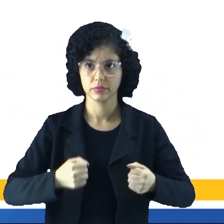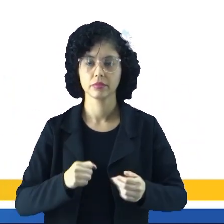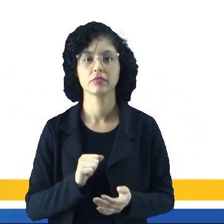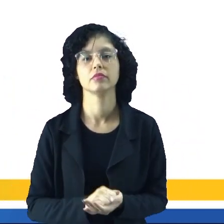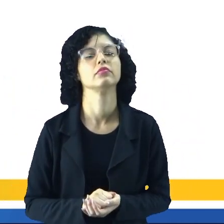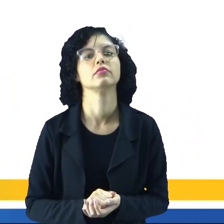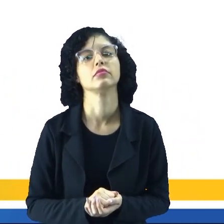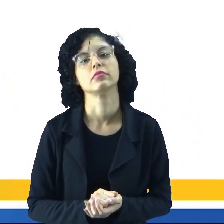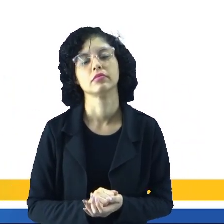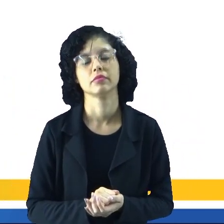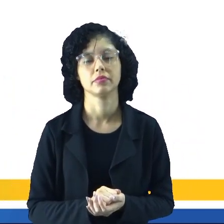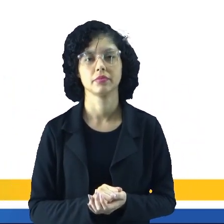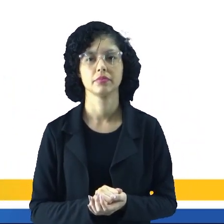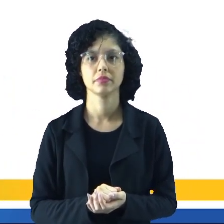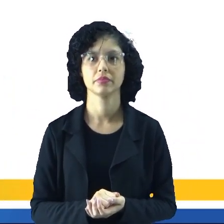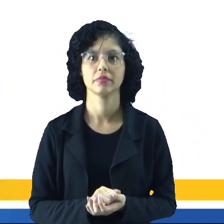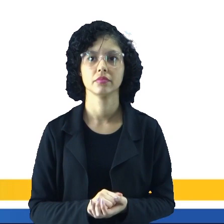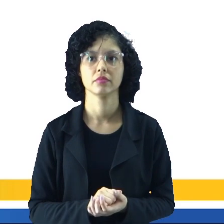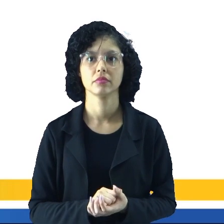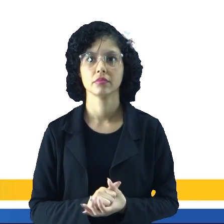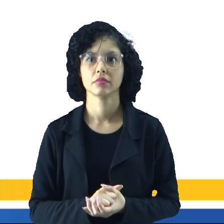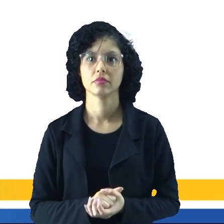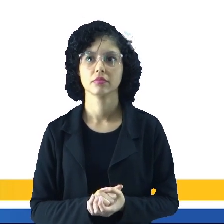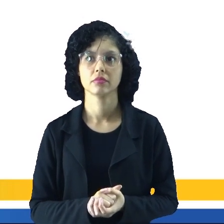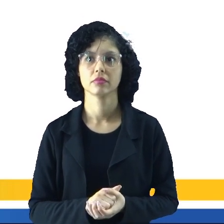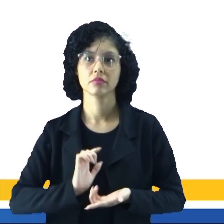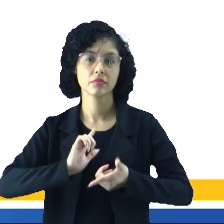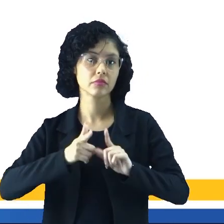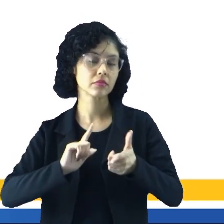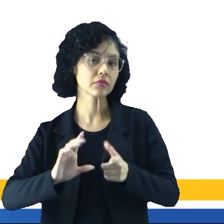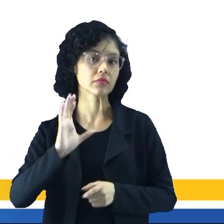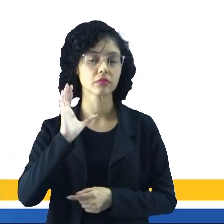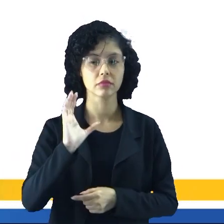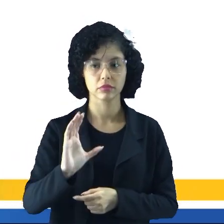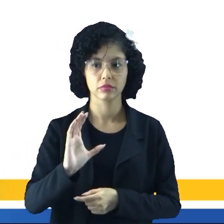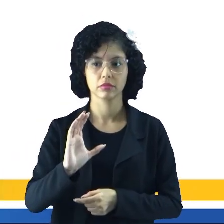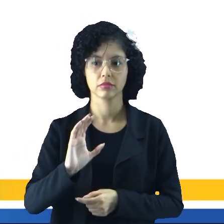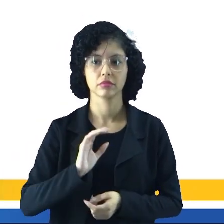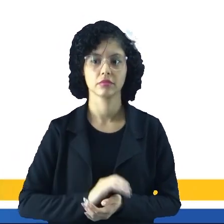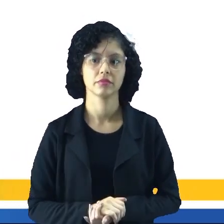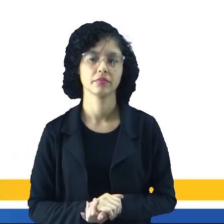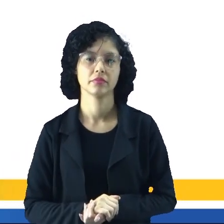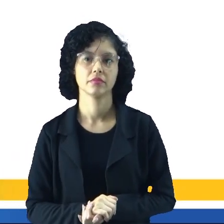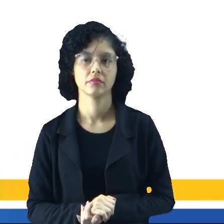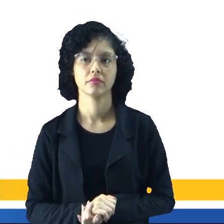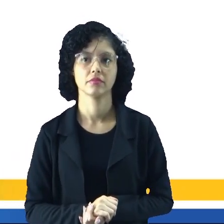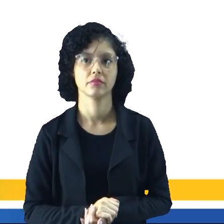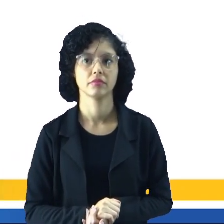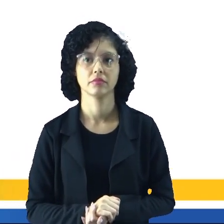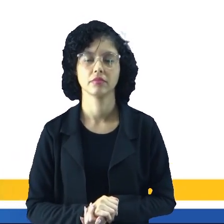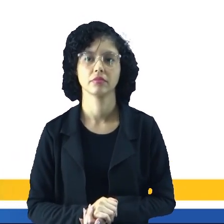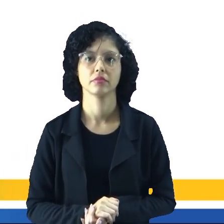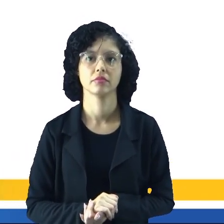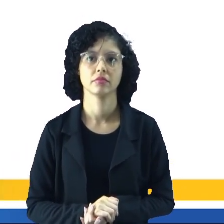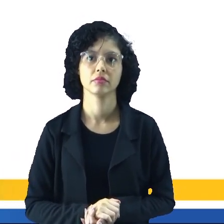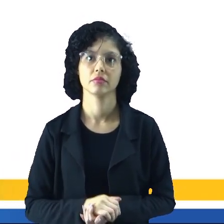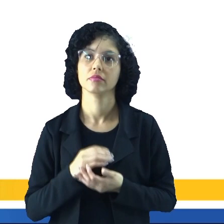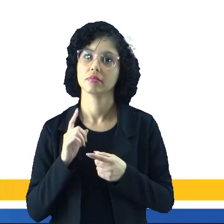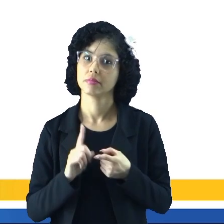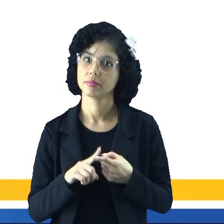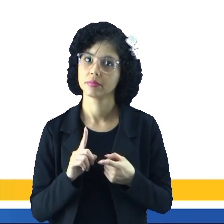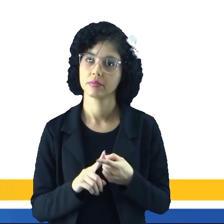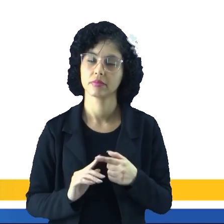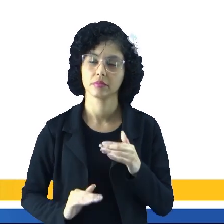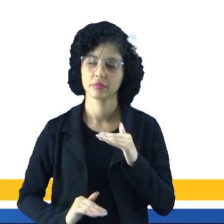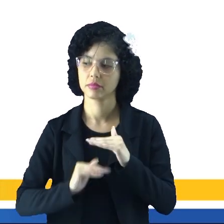certo? Está indo ali para a superfície. Então a alternativa que nós vamos marcar é a alternativa C, né? Que é justamente devido ao princípio